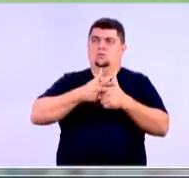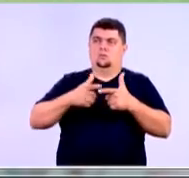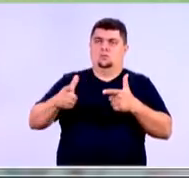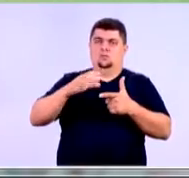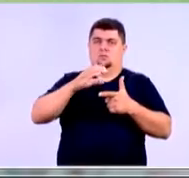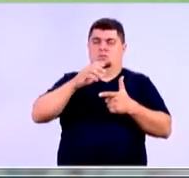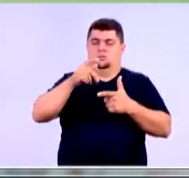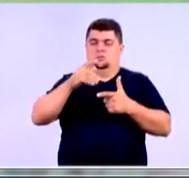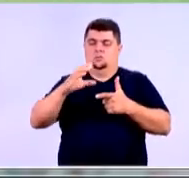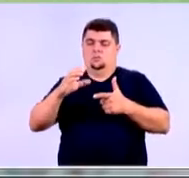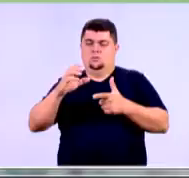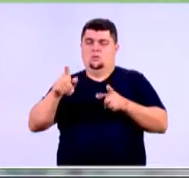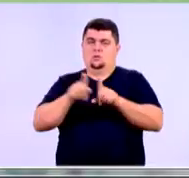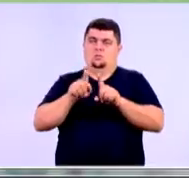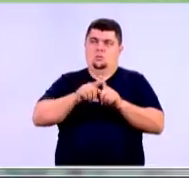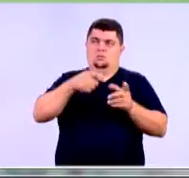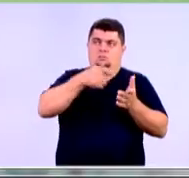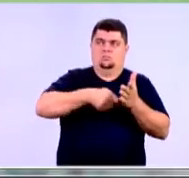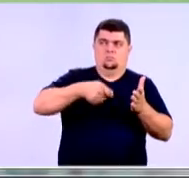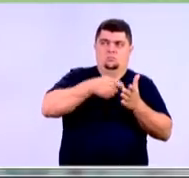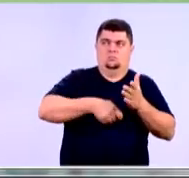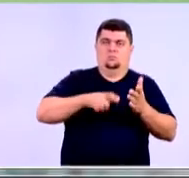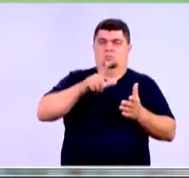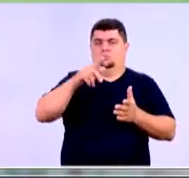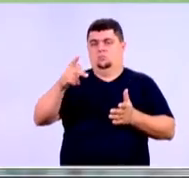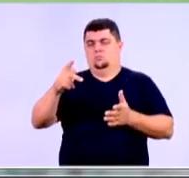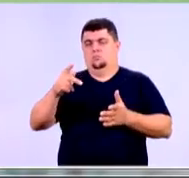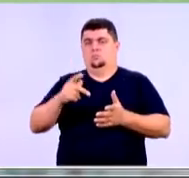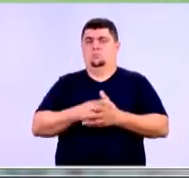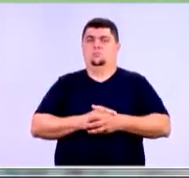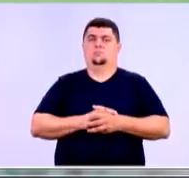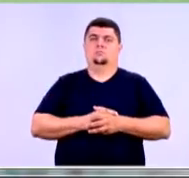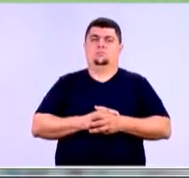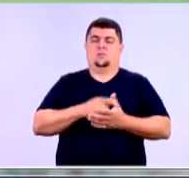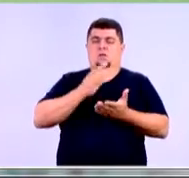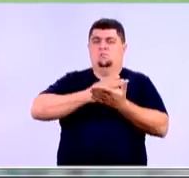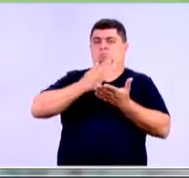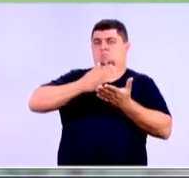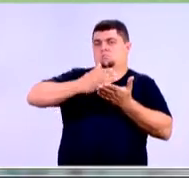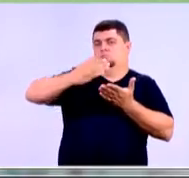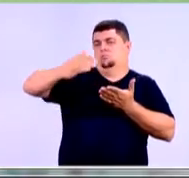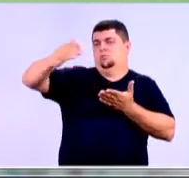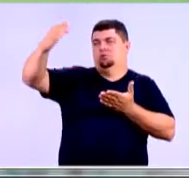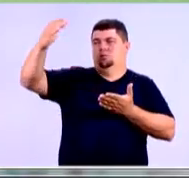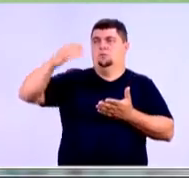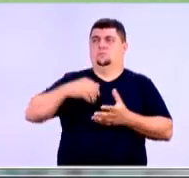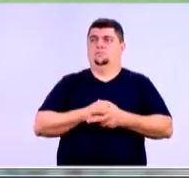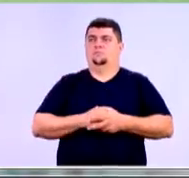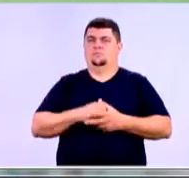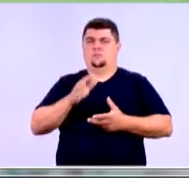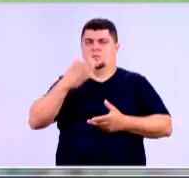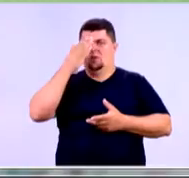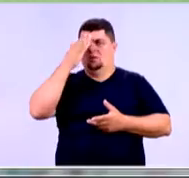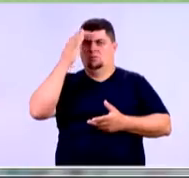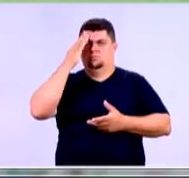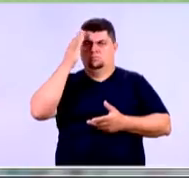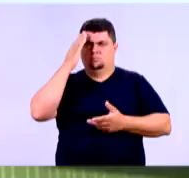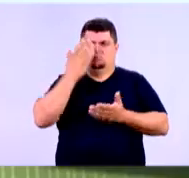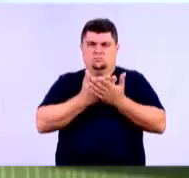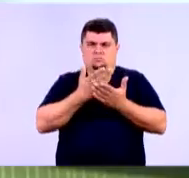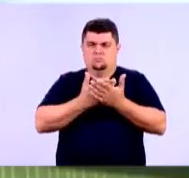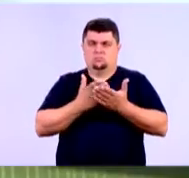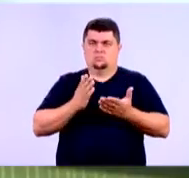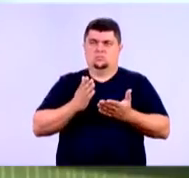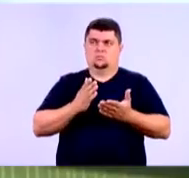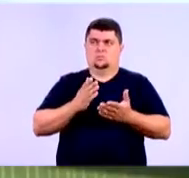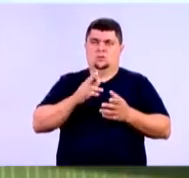as obrigações também de longo prazo. Quando a gente fala de direitos e obrigações de longo prazo, vocês já estudaram, assim, eu acho que a nomenclatura